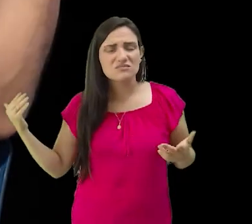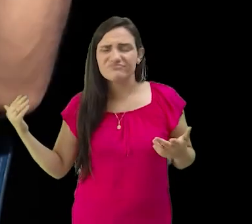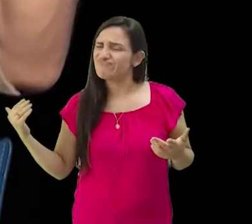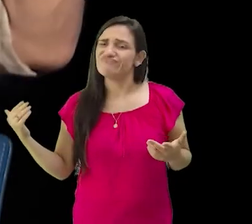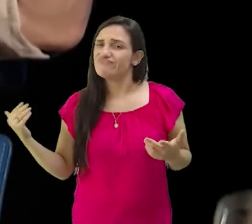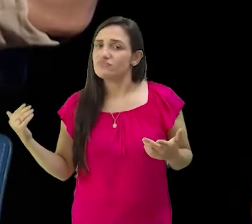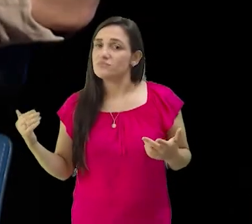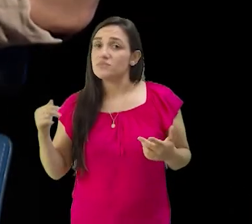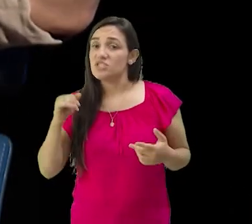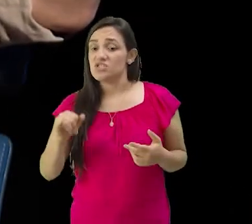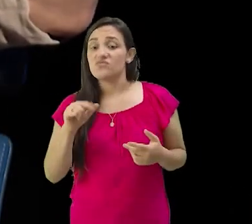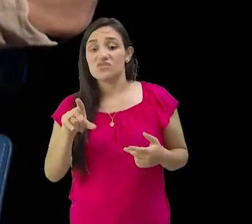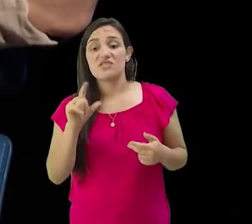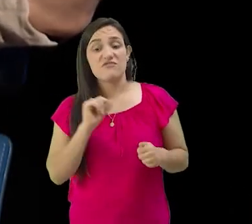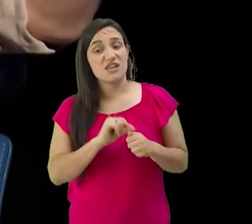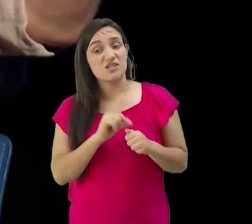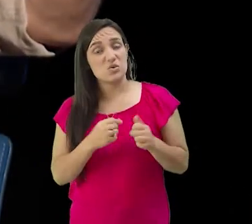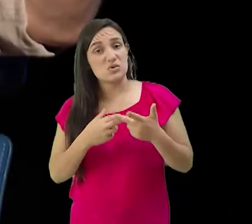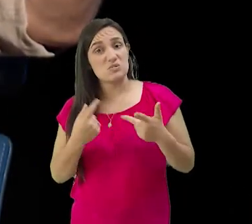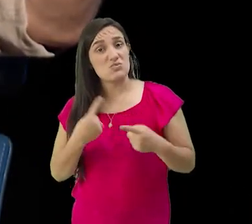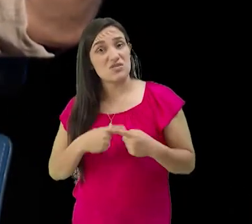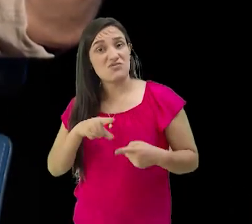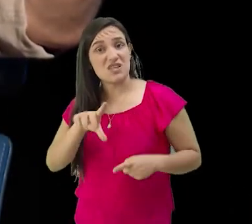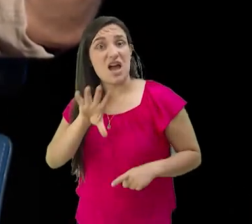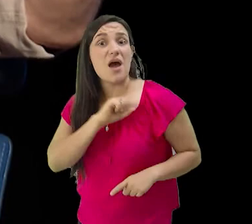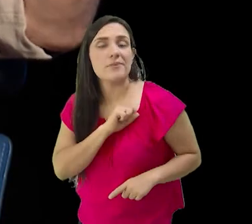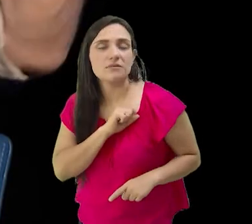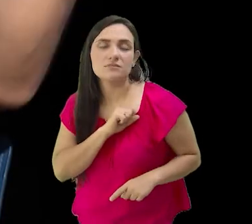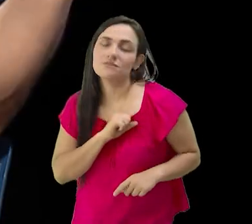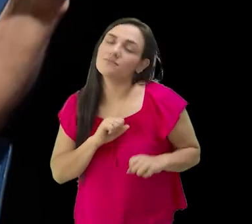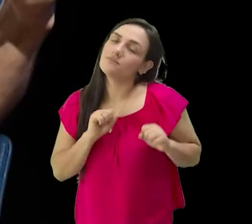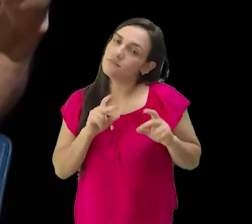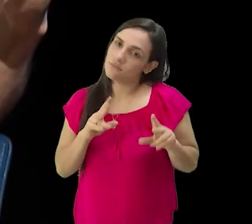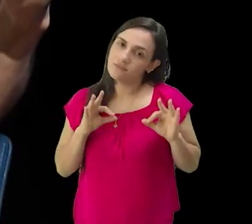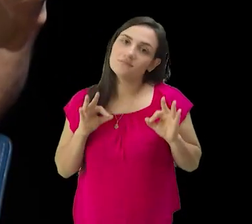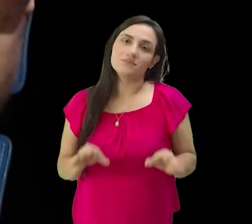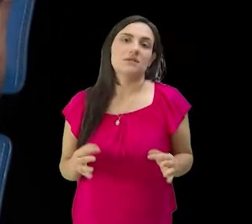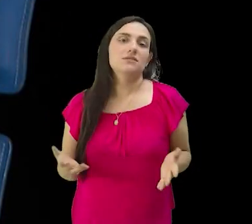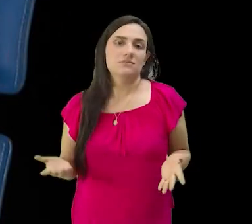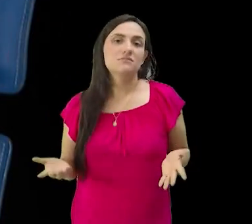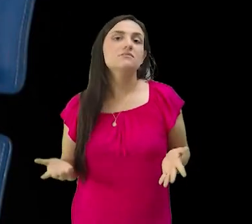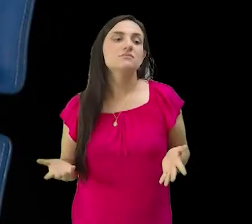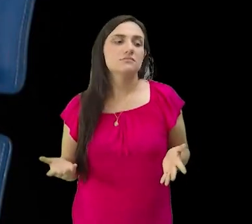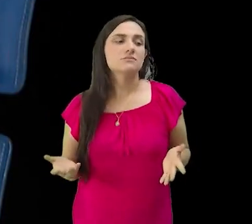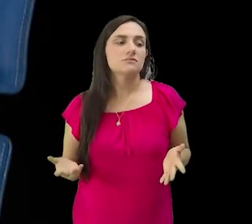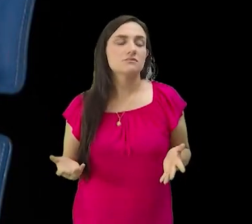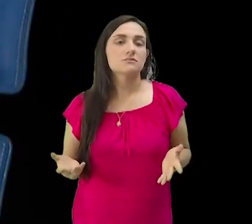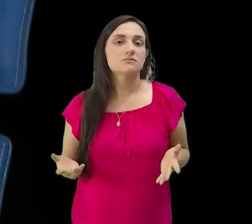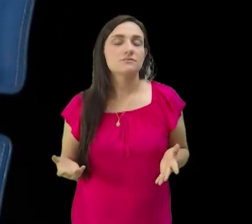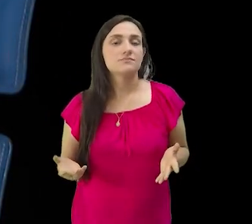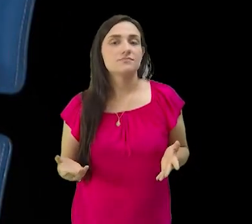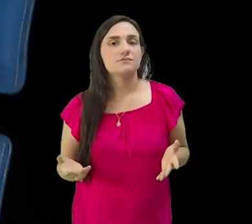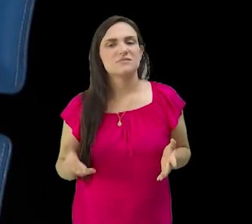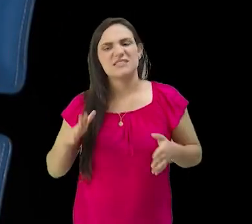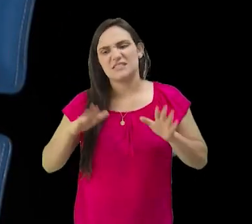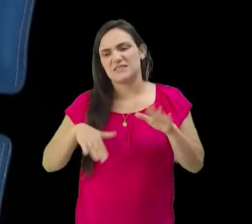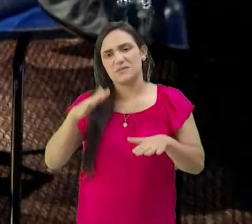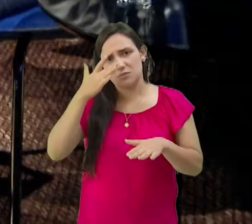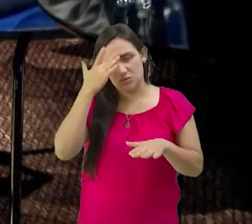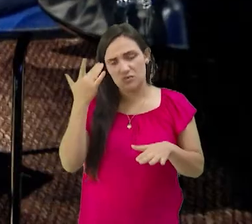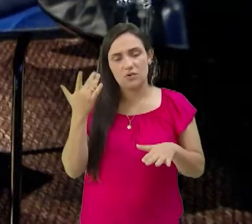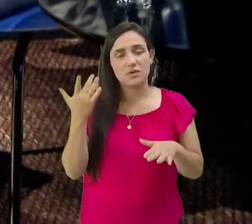for participar do mainstream, aí, meu amigo, é puro